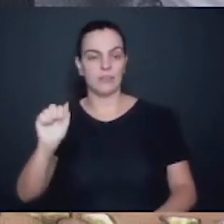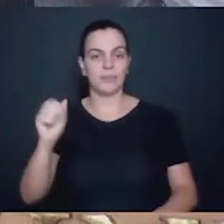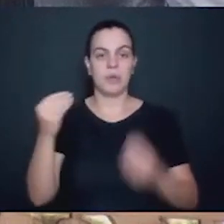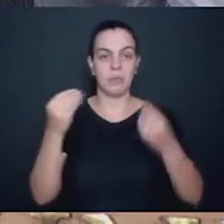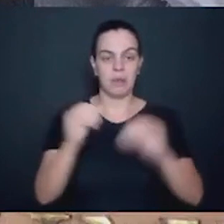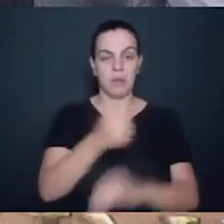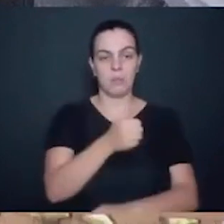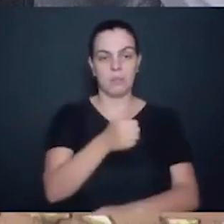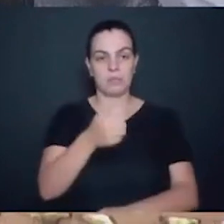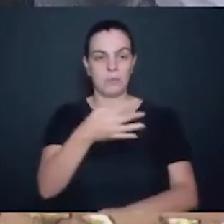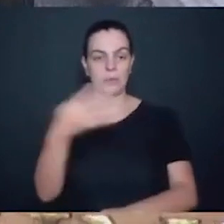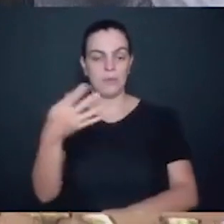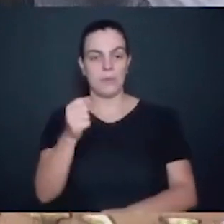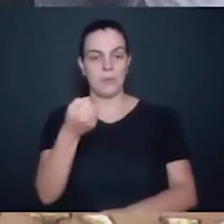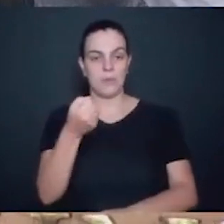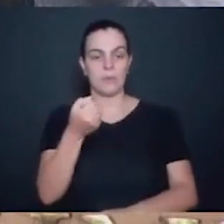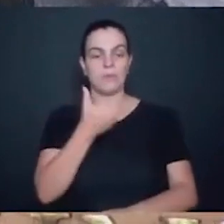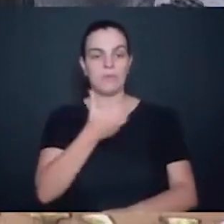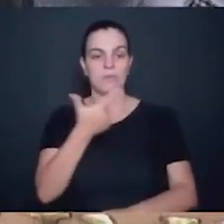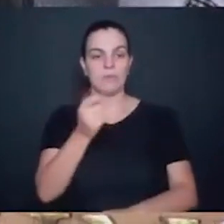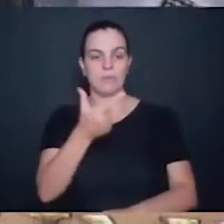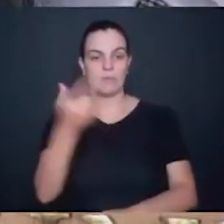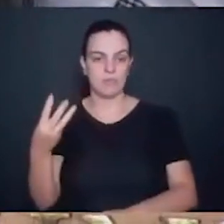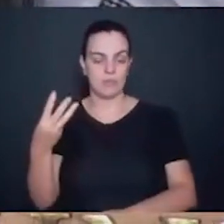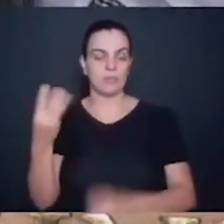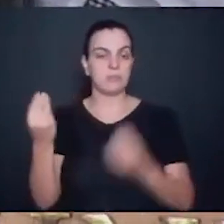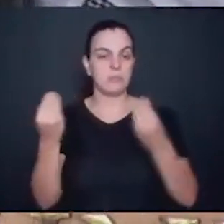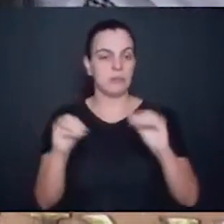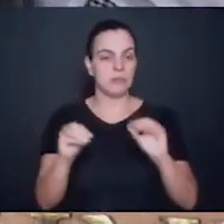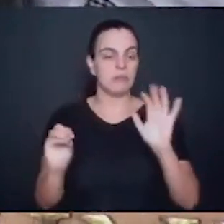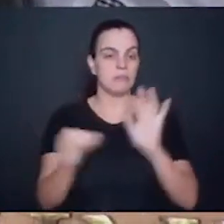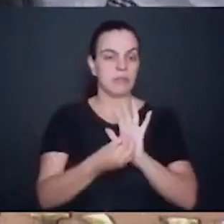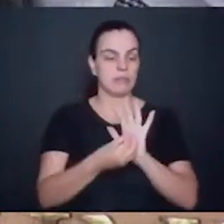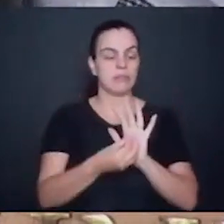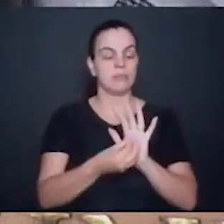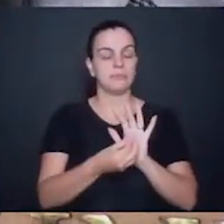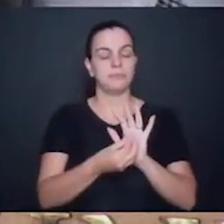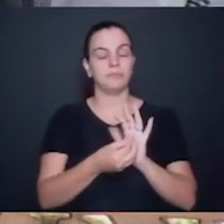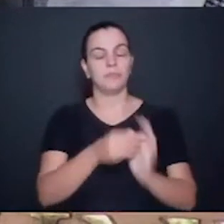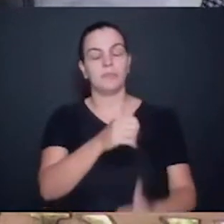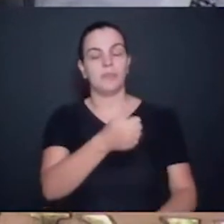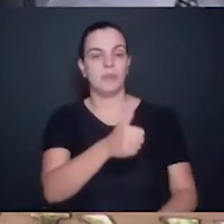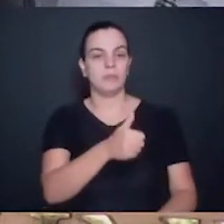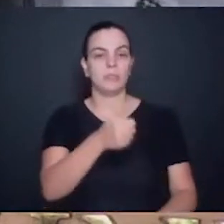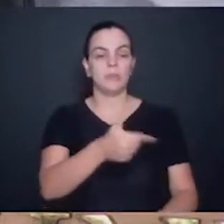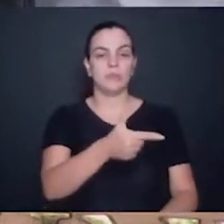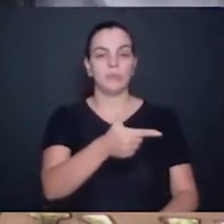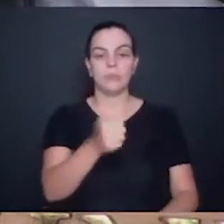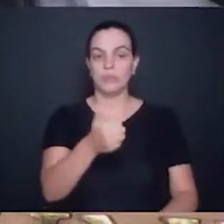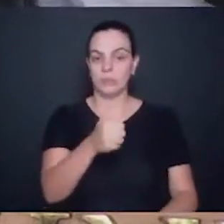11.144, de 8/12/2023, publicada a instrução, pareceres e emenda no Diário da Câmara, 11.211,